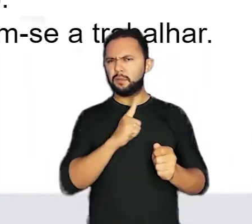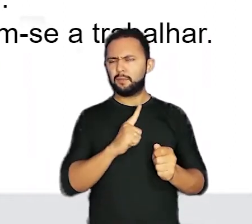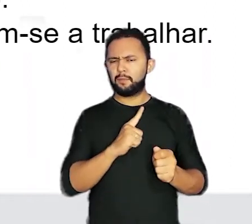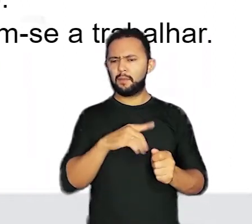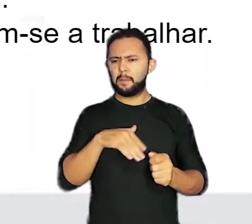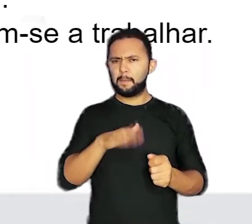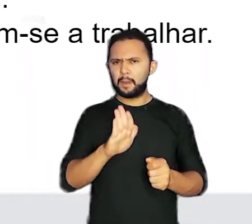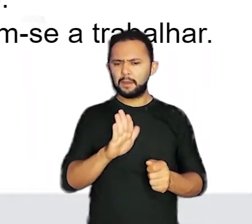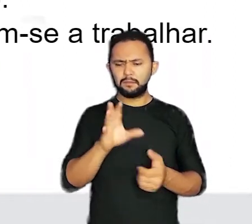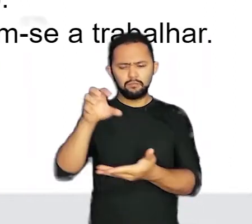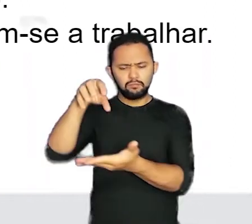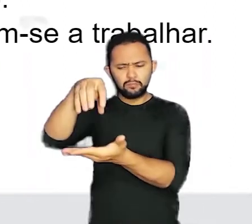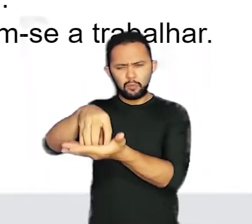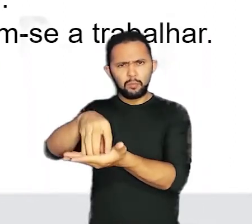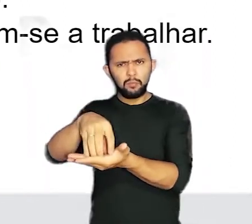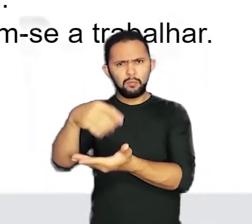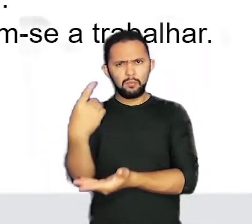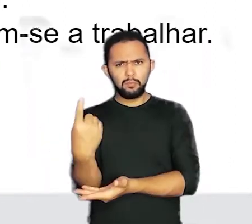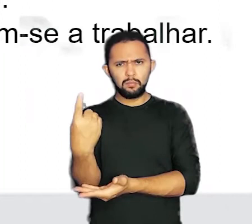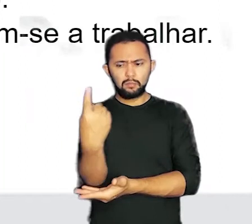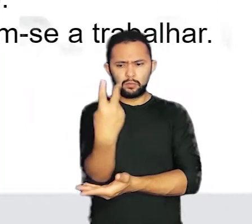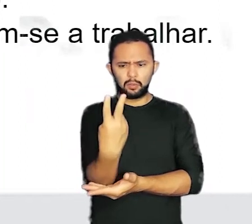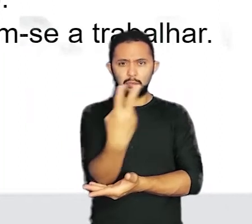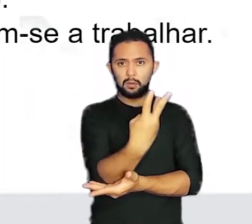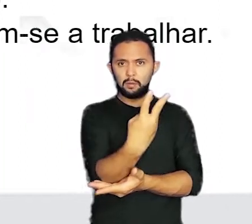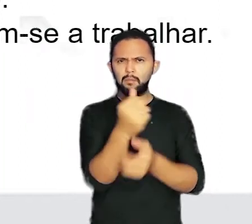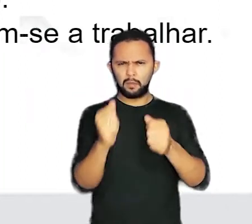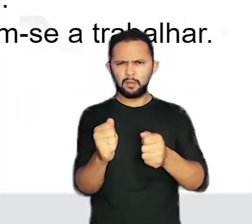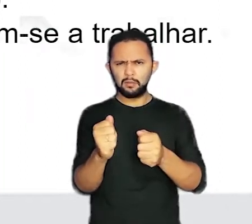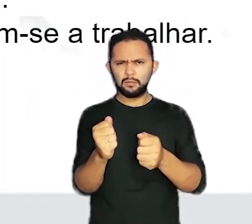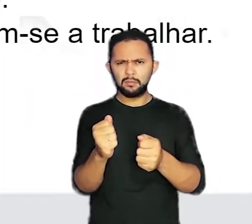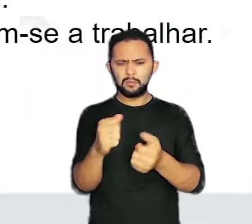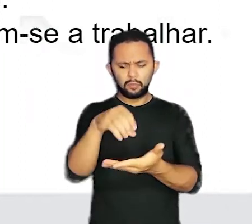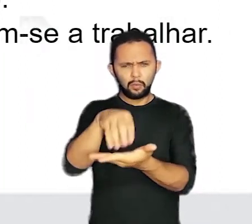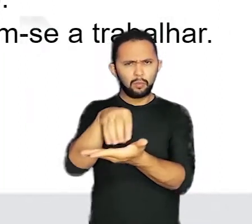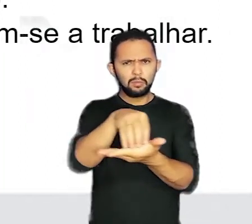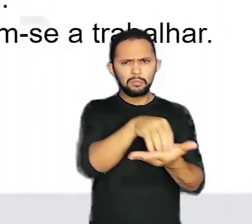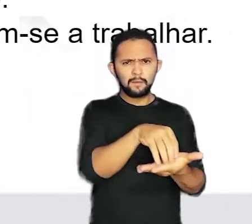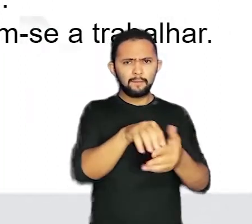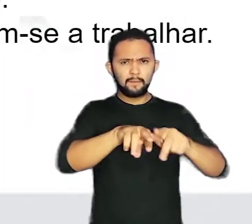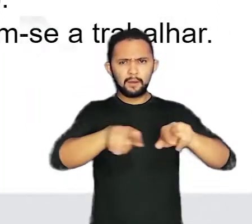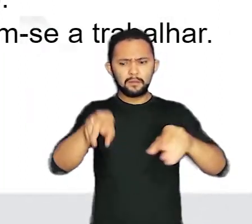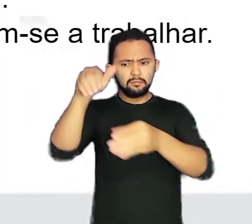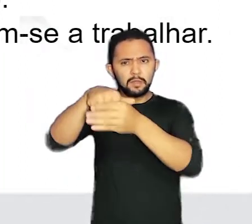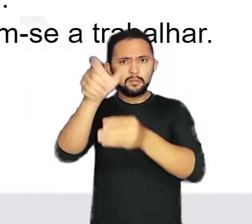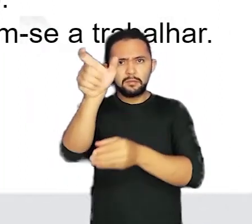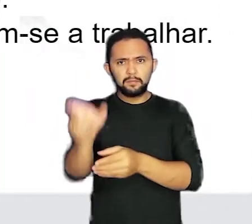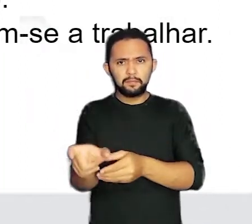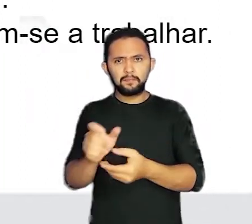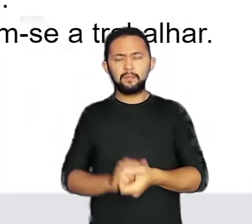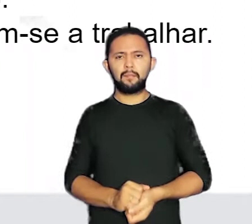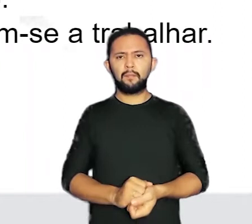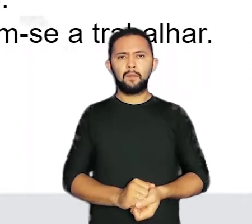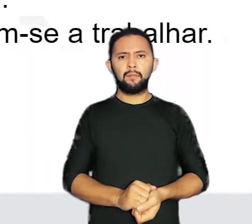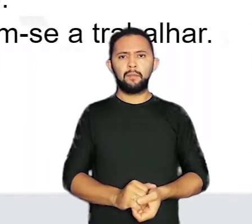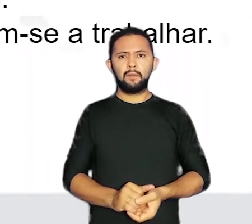de um núcleo dentro do sujeito? Pode sim, deve, né? Então, pode haver mais de um núcleo. Por exemplo, aqui, ó, o bilheteiro e